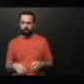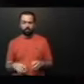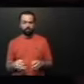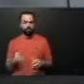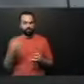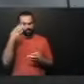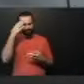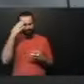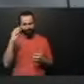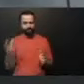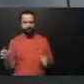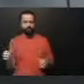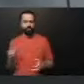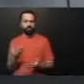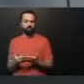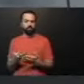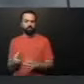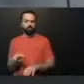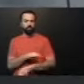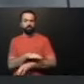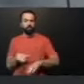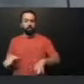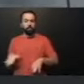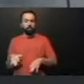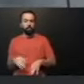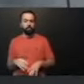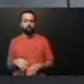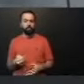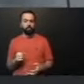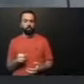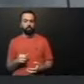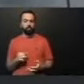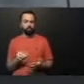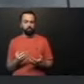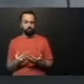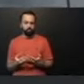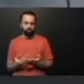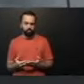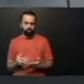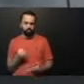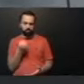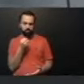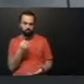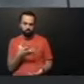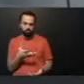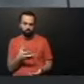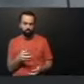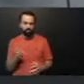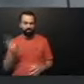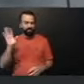Essa foi a nossa aula de hoje, crianças. Bons estudos e até a nossa próxima aula. Tchau!